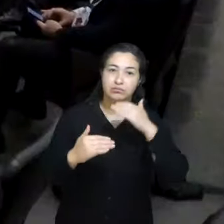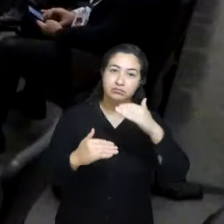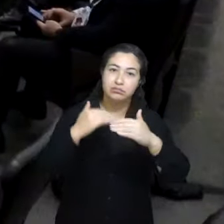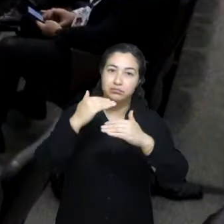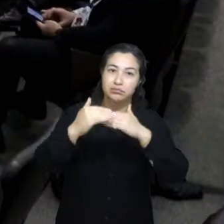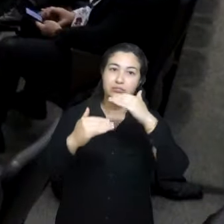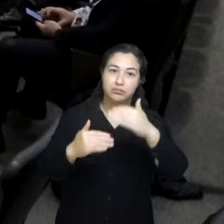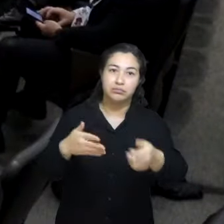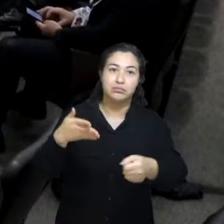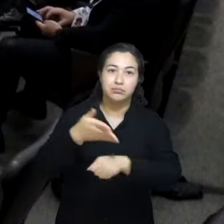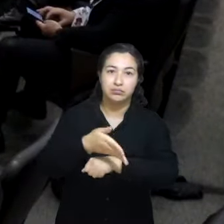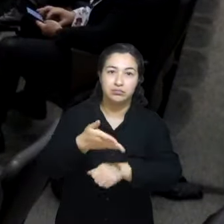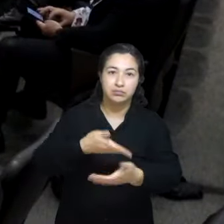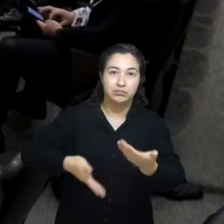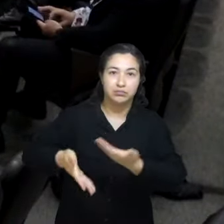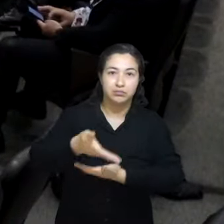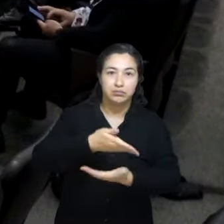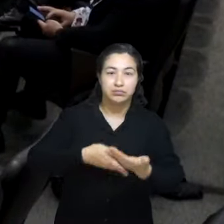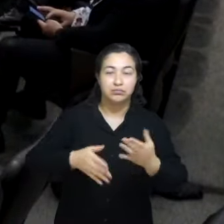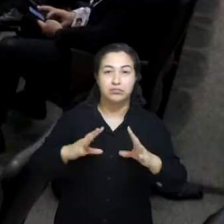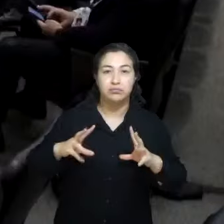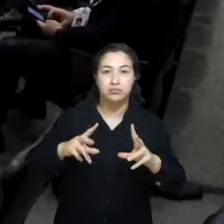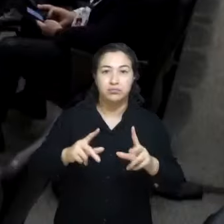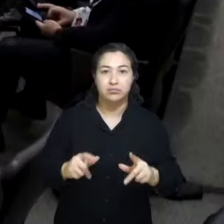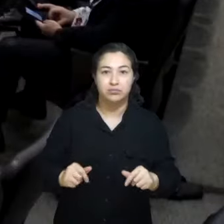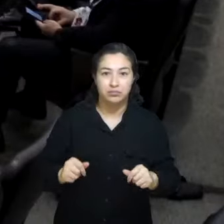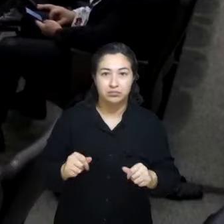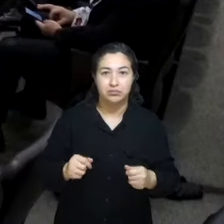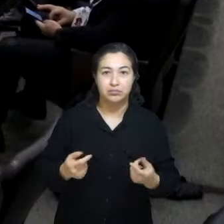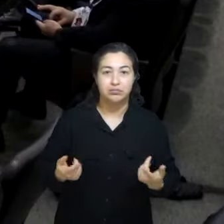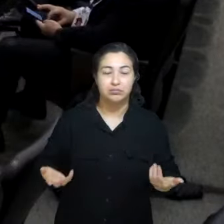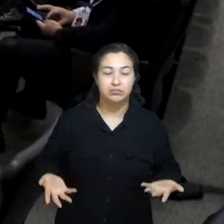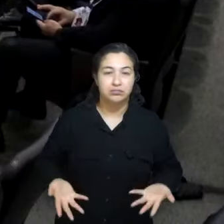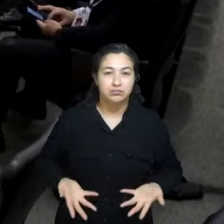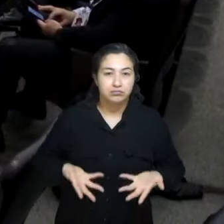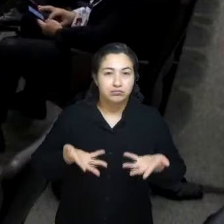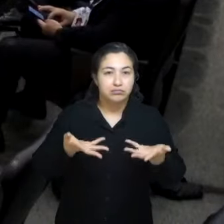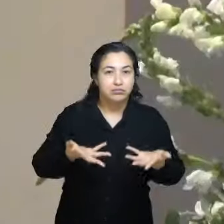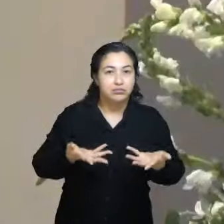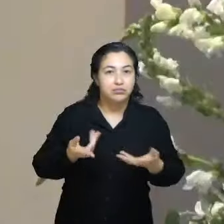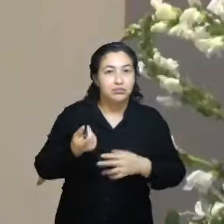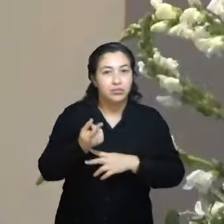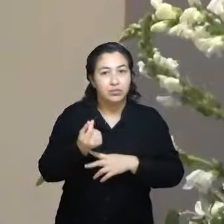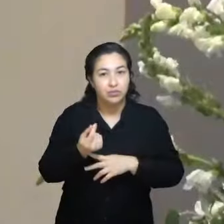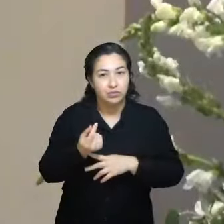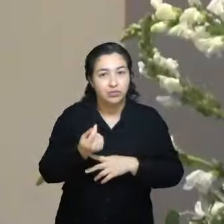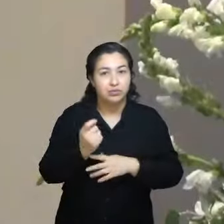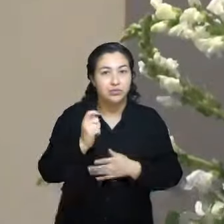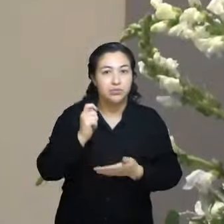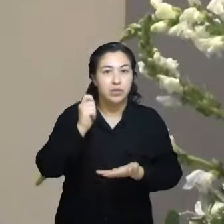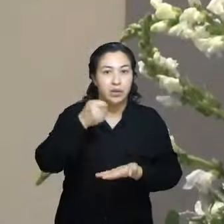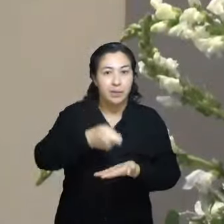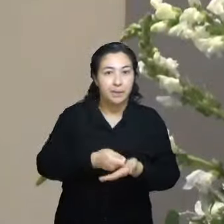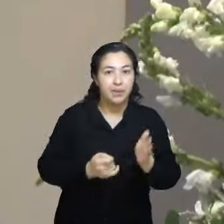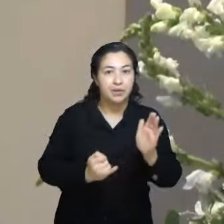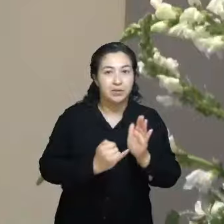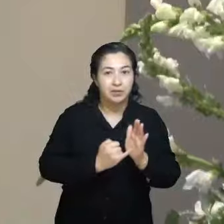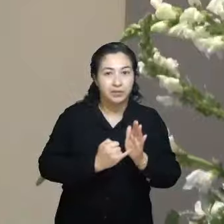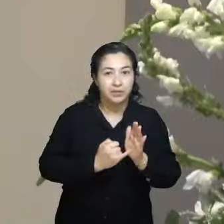partilha interna das competências das riquezas e das rendas tributárias tão necessárias para a